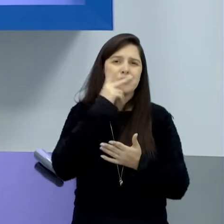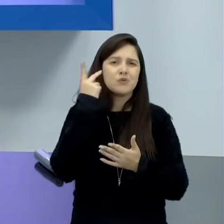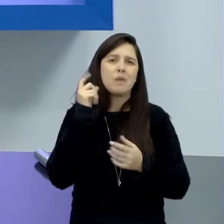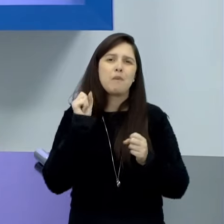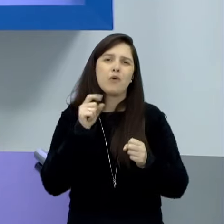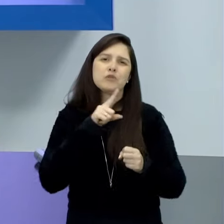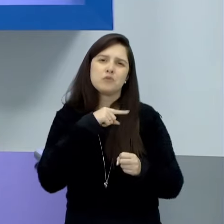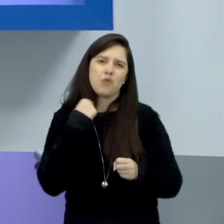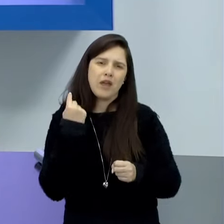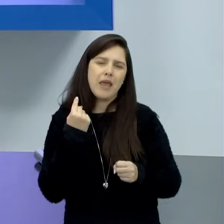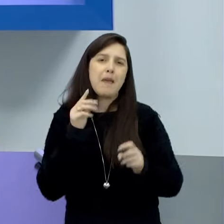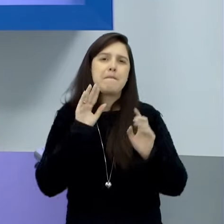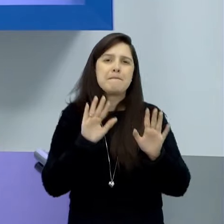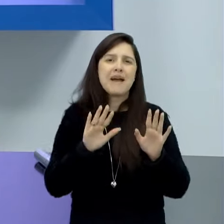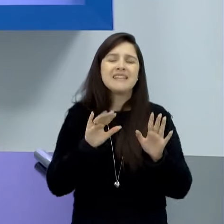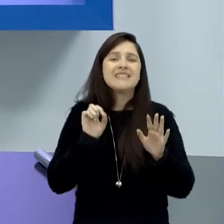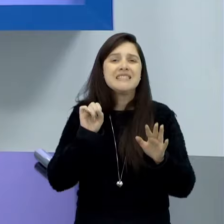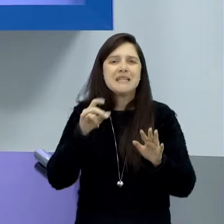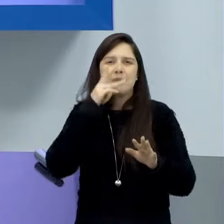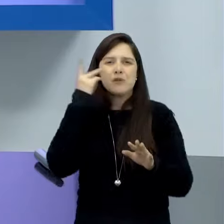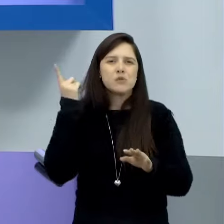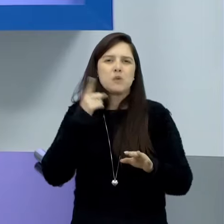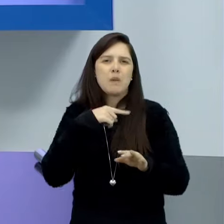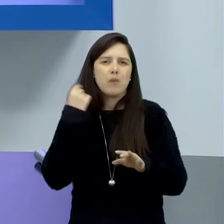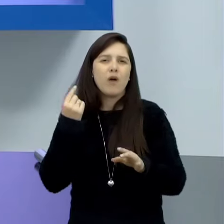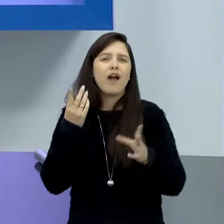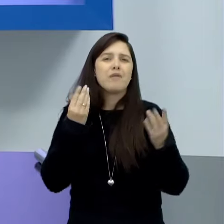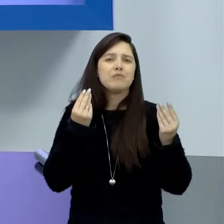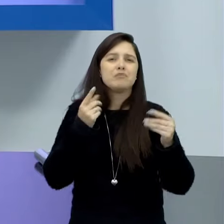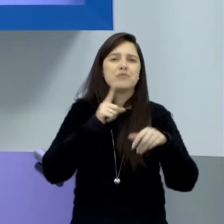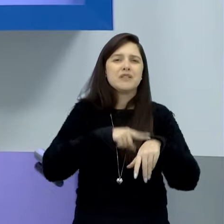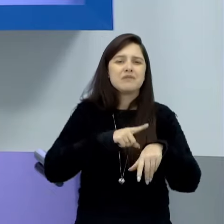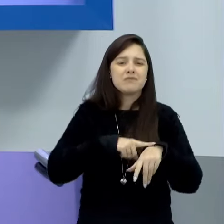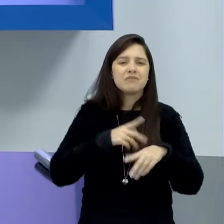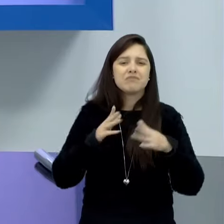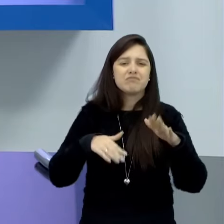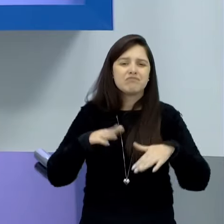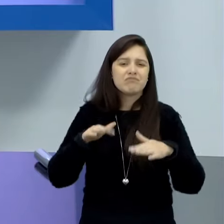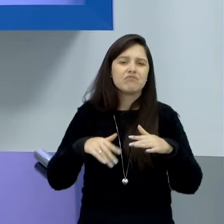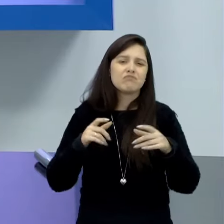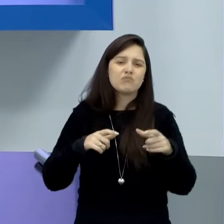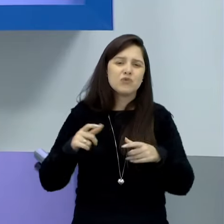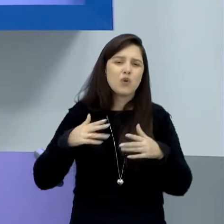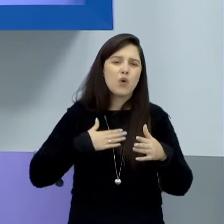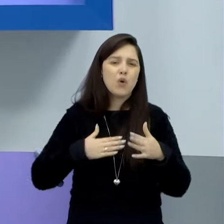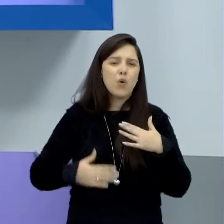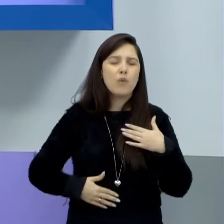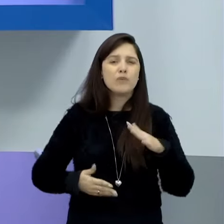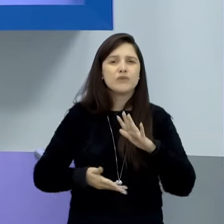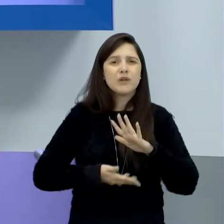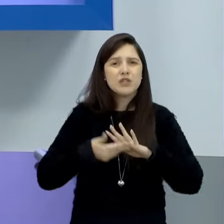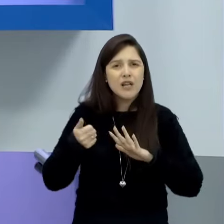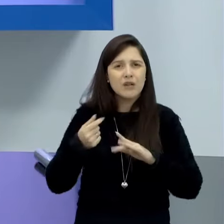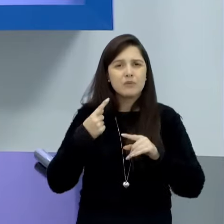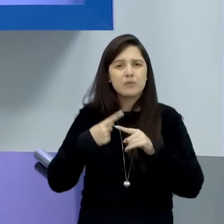E se essas pessoas morrem, muitas delas acabam ficando lá mesmo. Os corpos não são retirados. Por